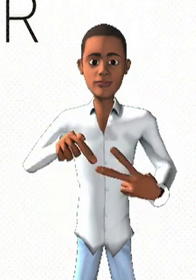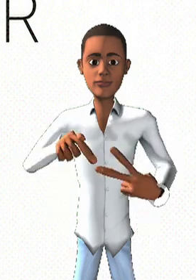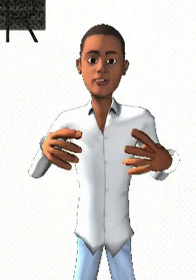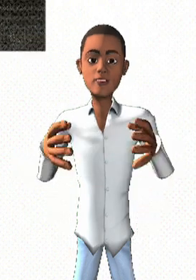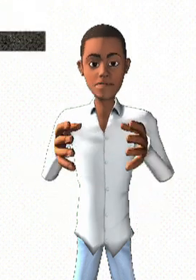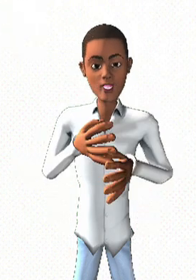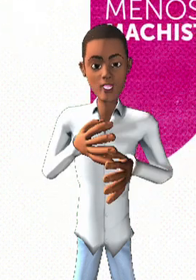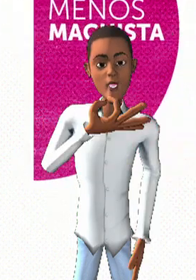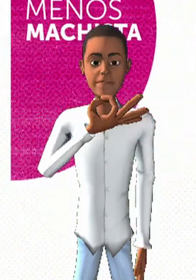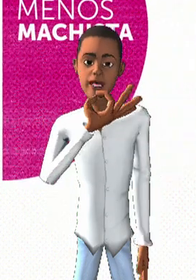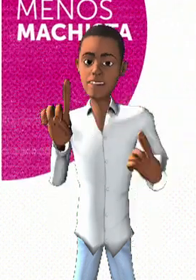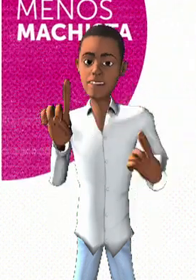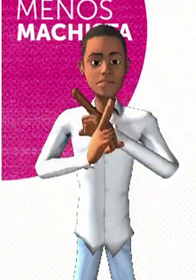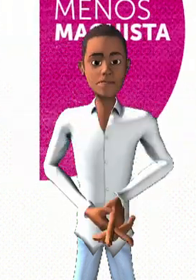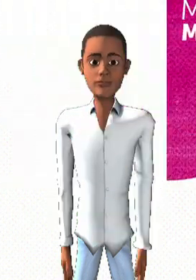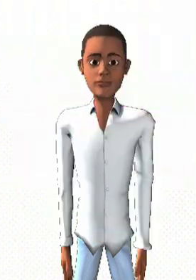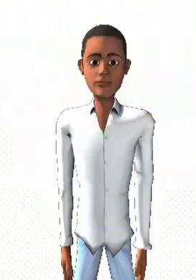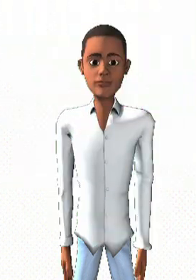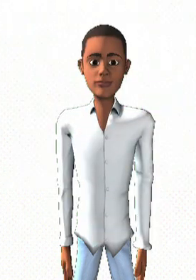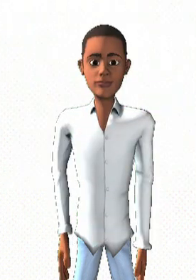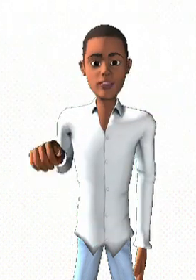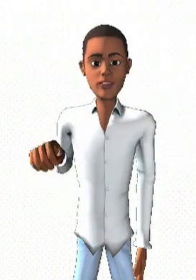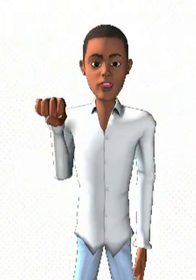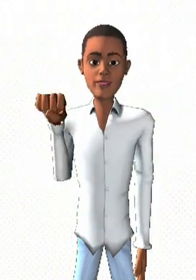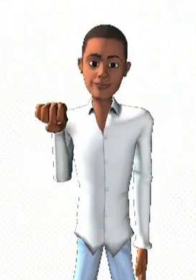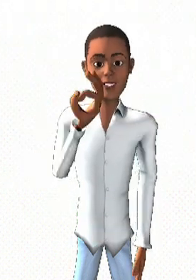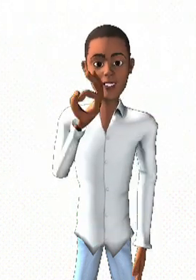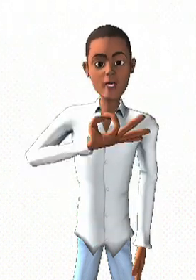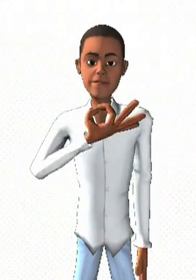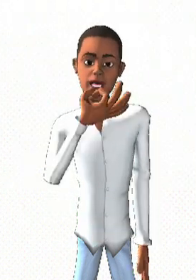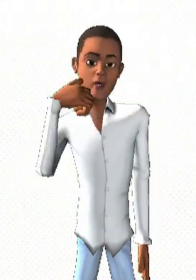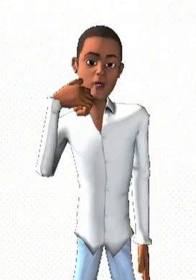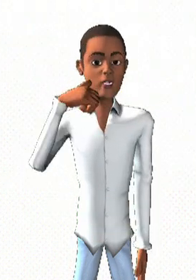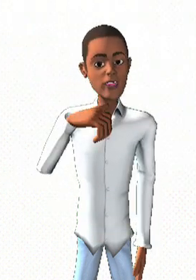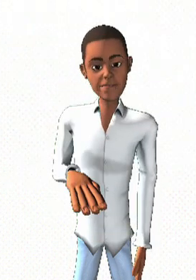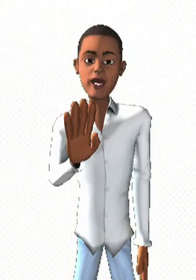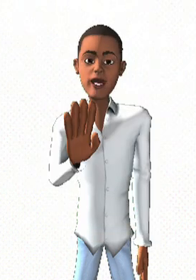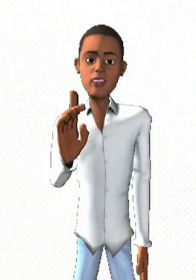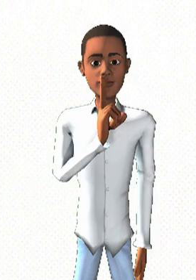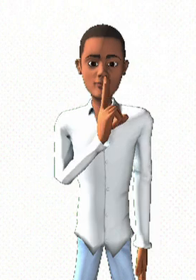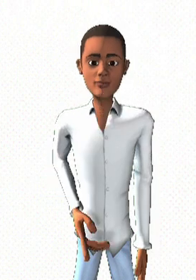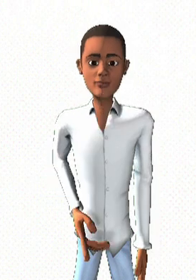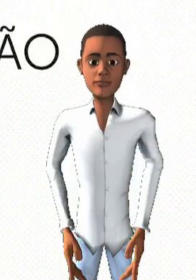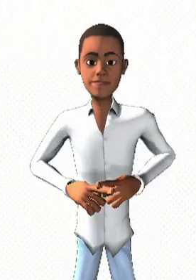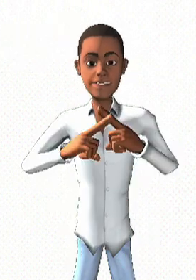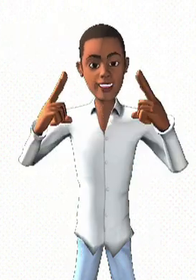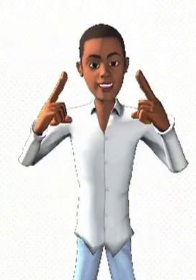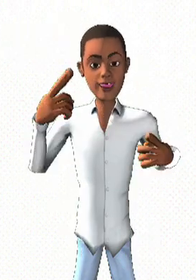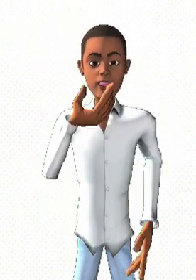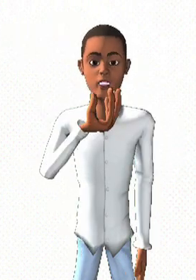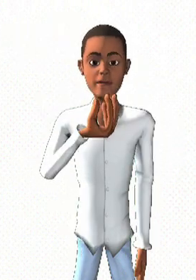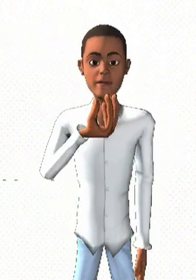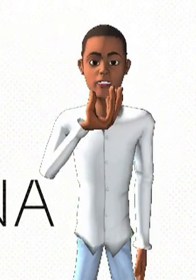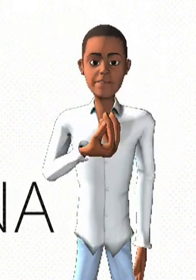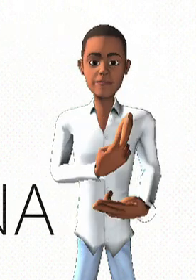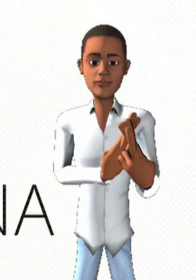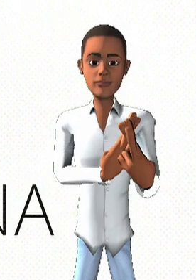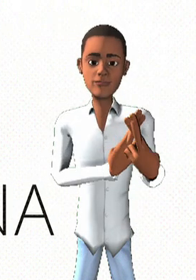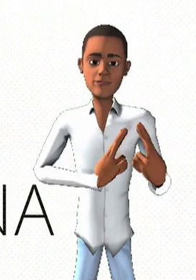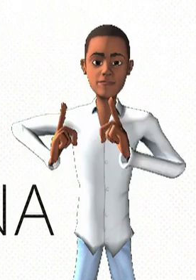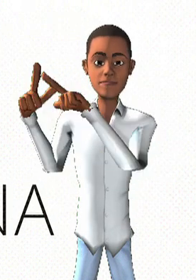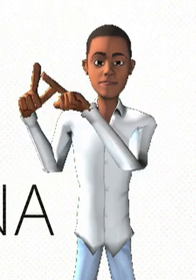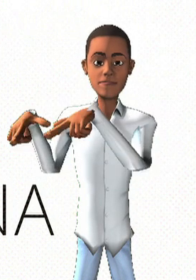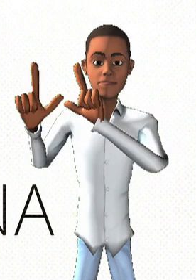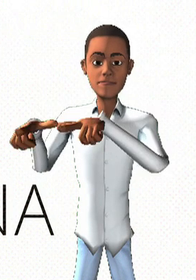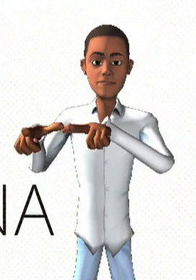outro perfil é justamente o oposto. Tem essa ideia mais conservadora sobre a mulher, mas não vê essa